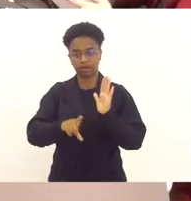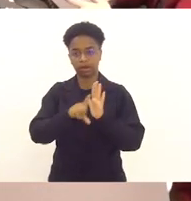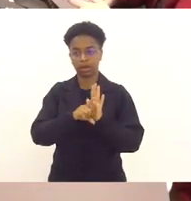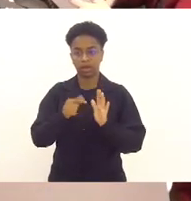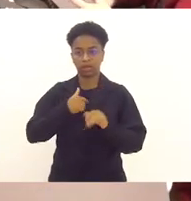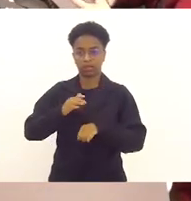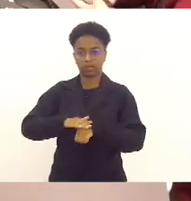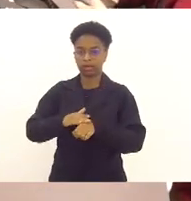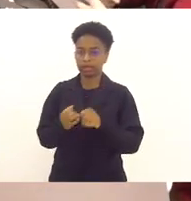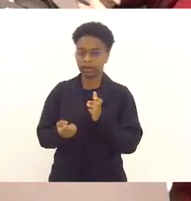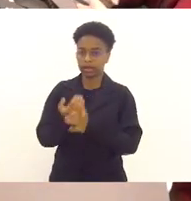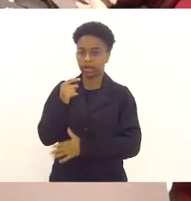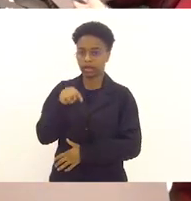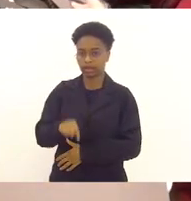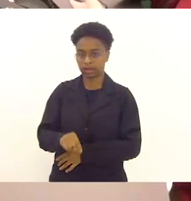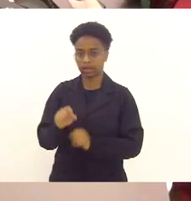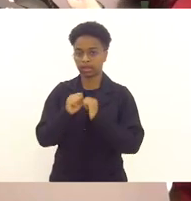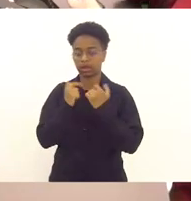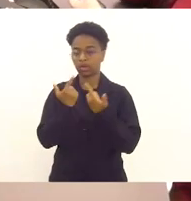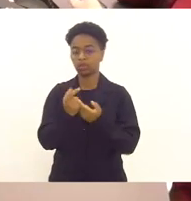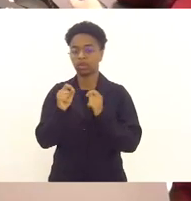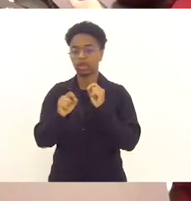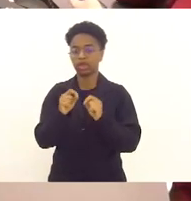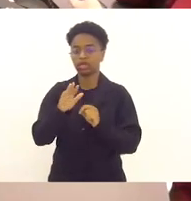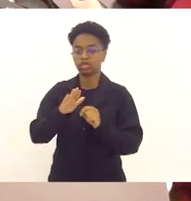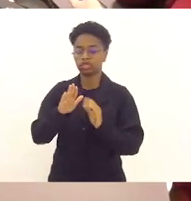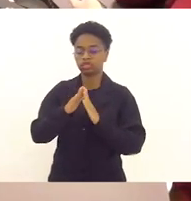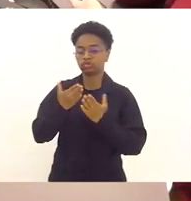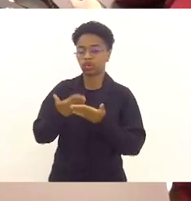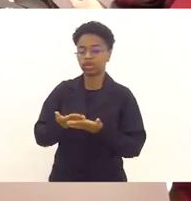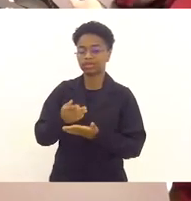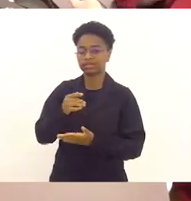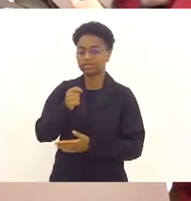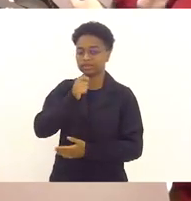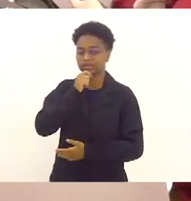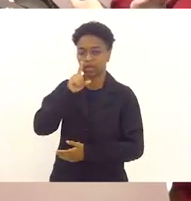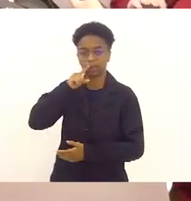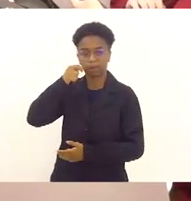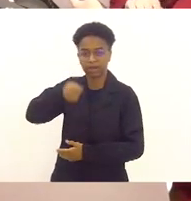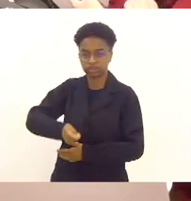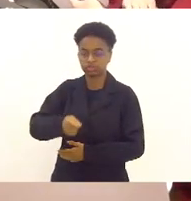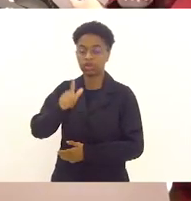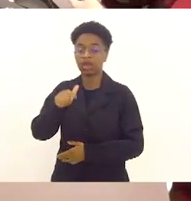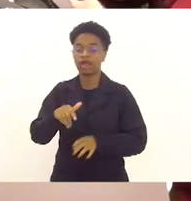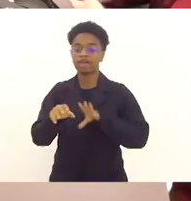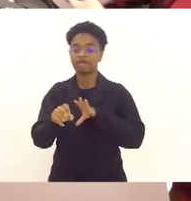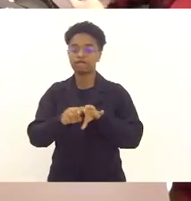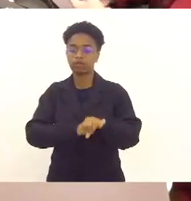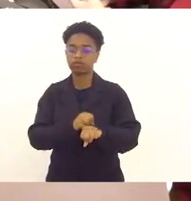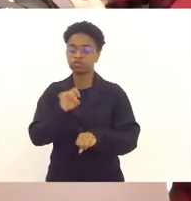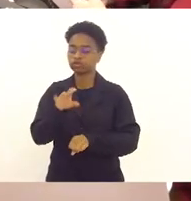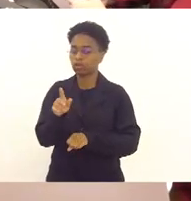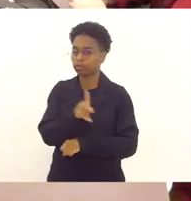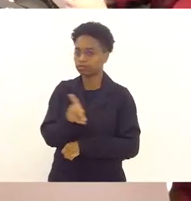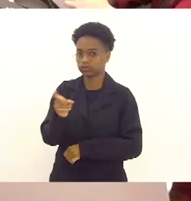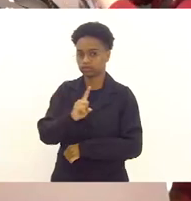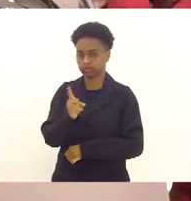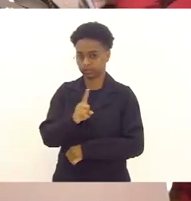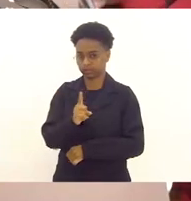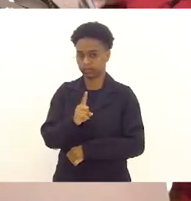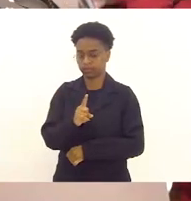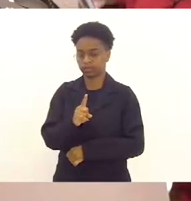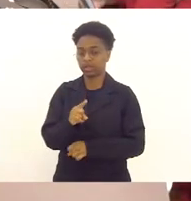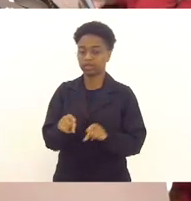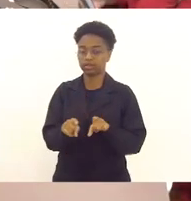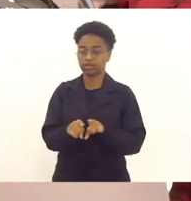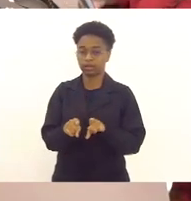que tramita nessa casa que a escola sem machismo que é exatamente a formação não só dos professores não só